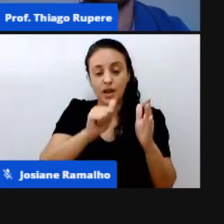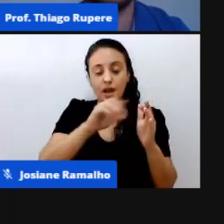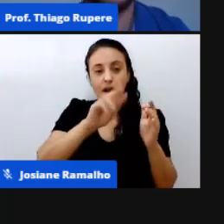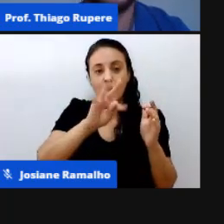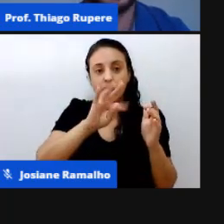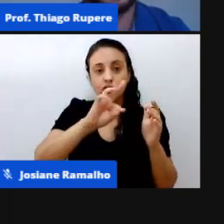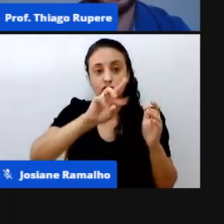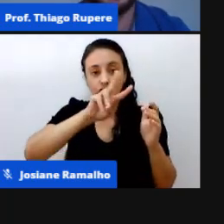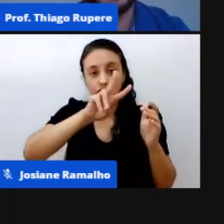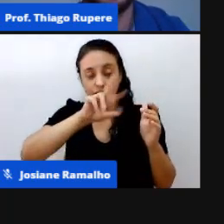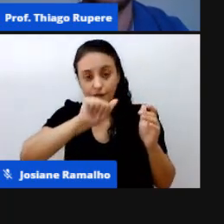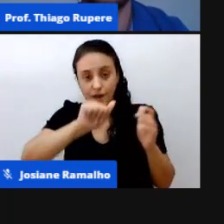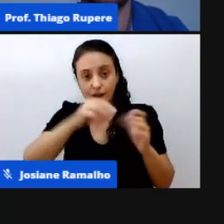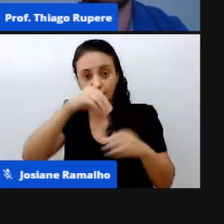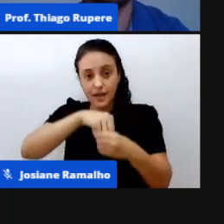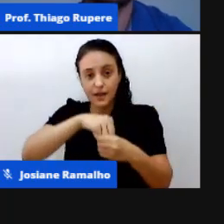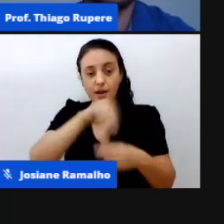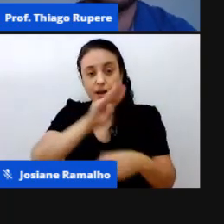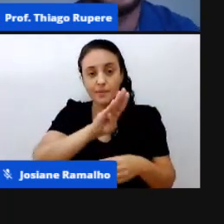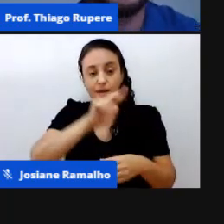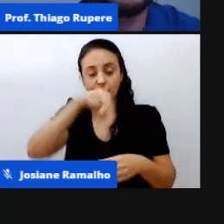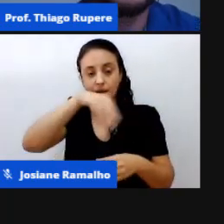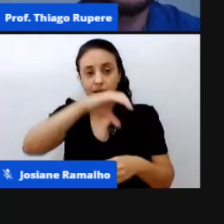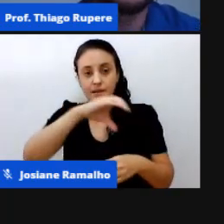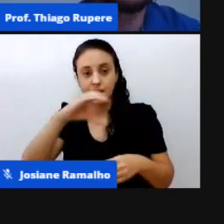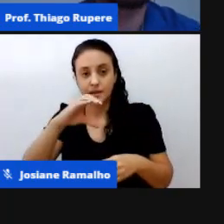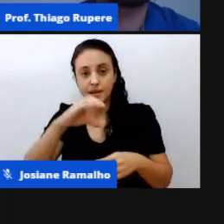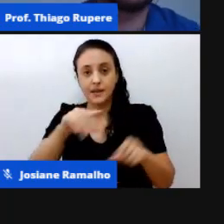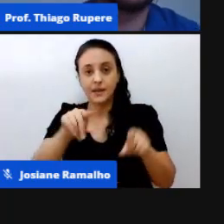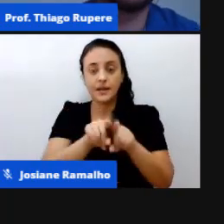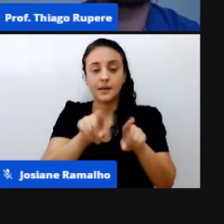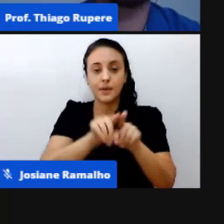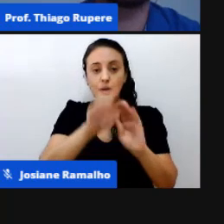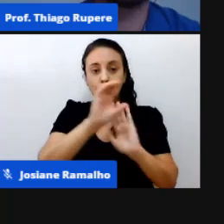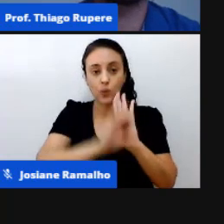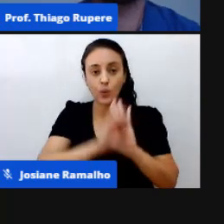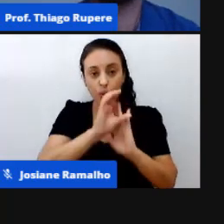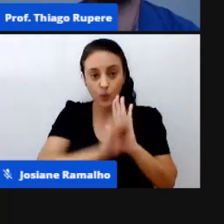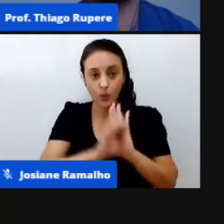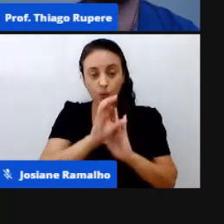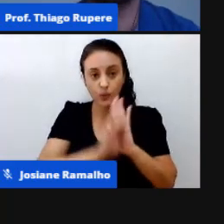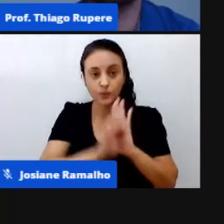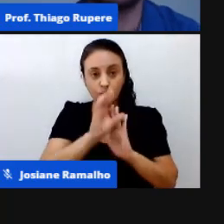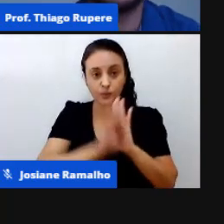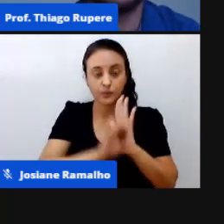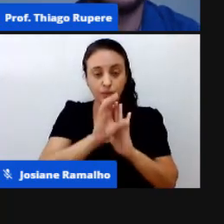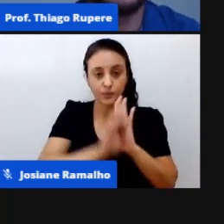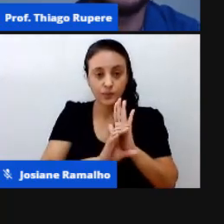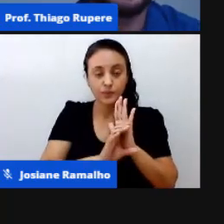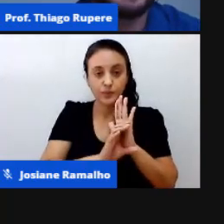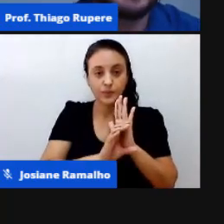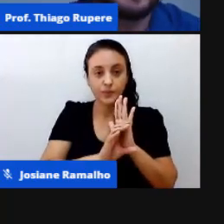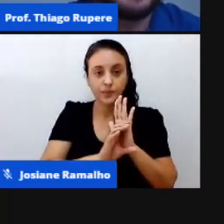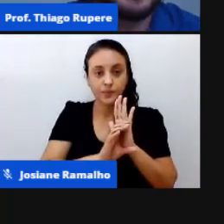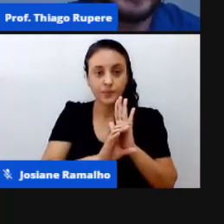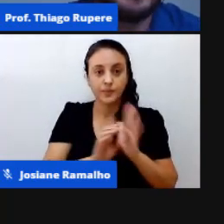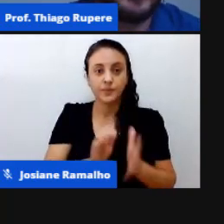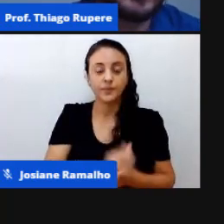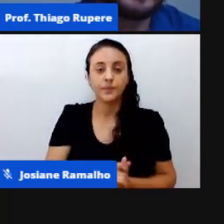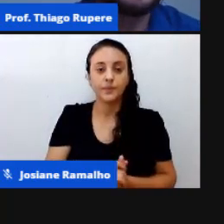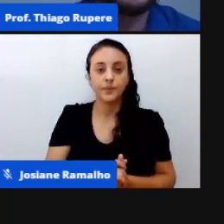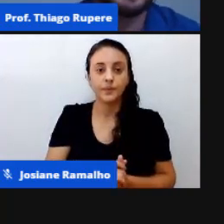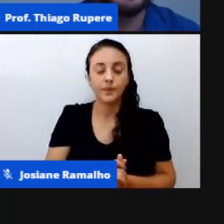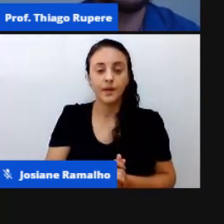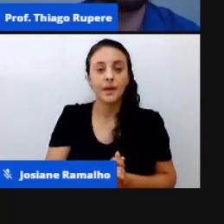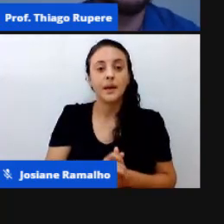agora o referencial circunstancial, que é para atender justamente essa demanda, né, do ensino